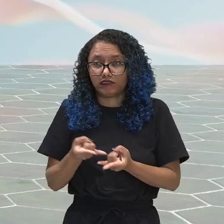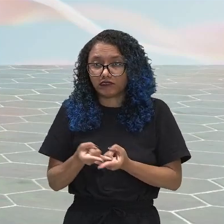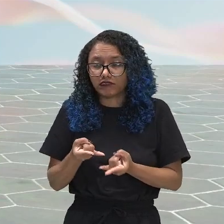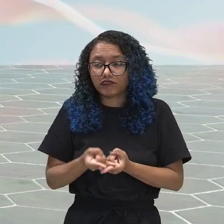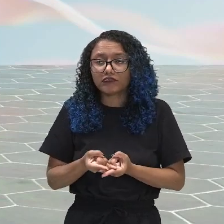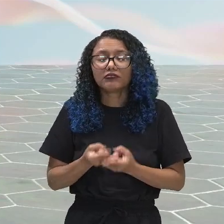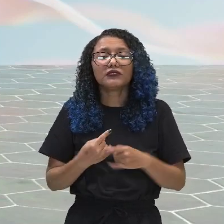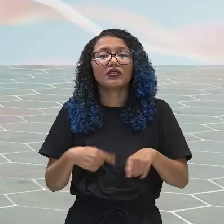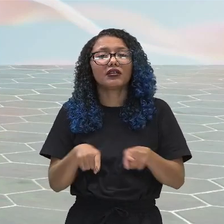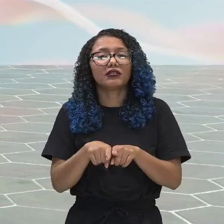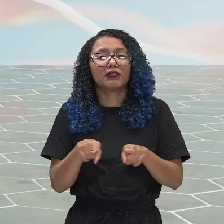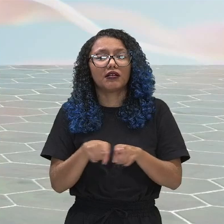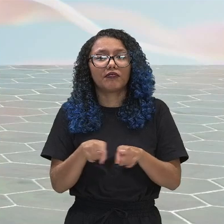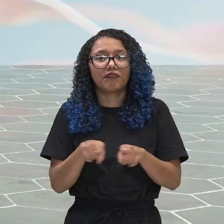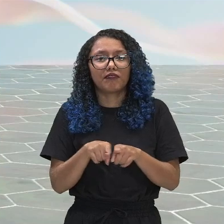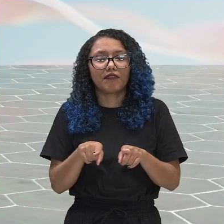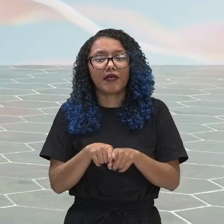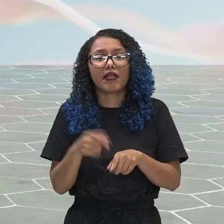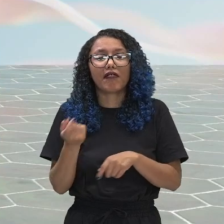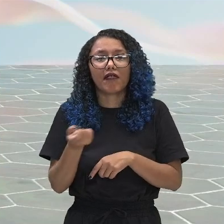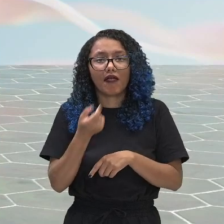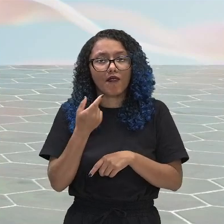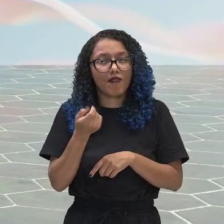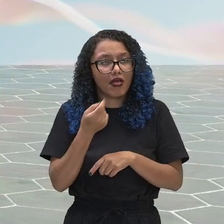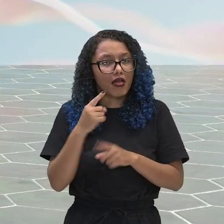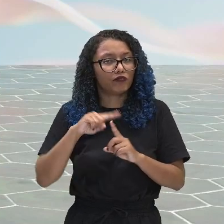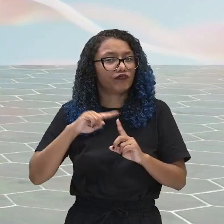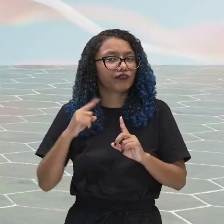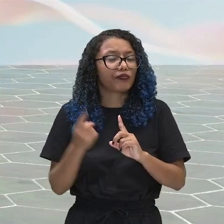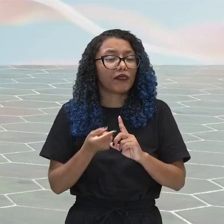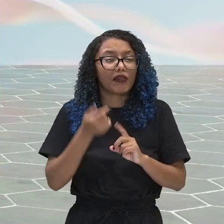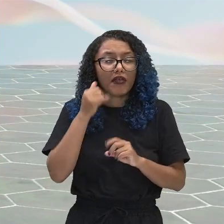métodos contraceptivos, porque você tem que ter